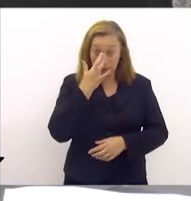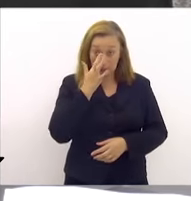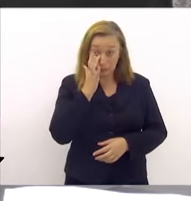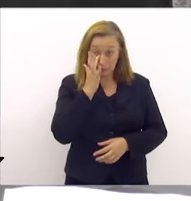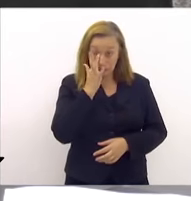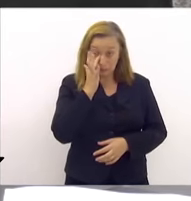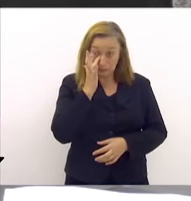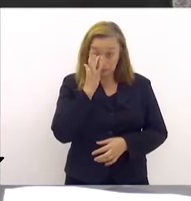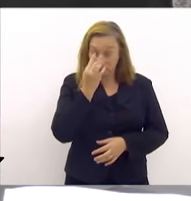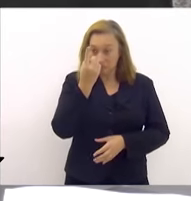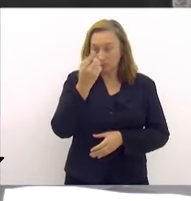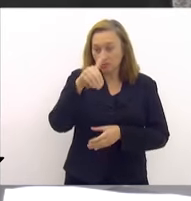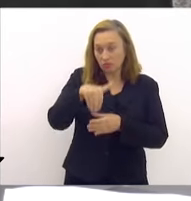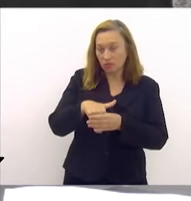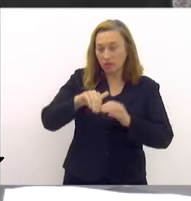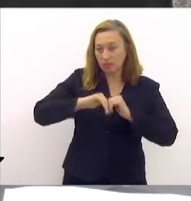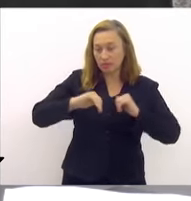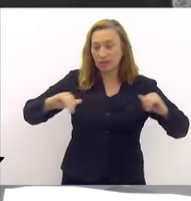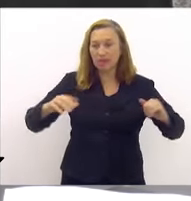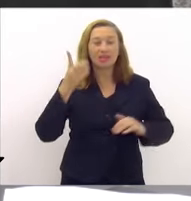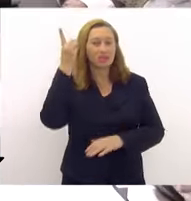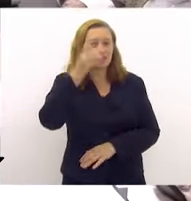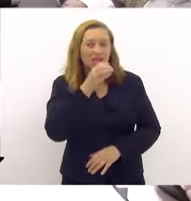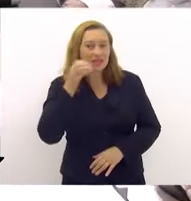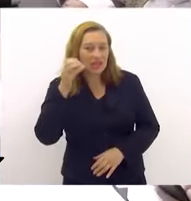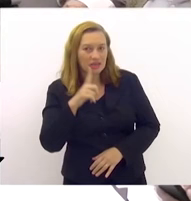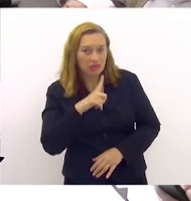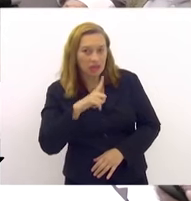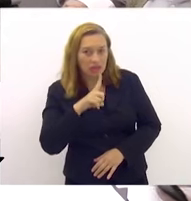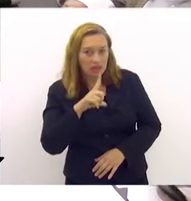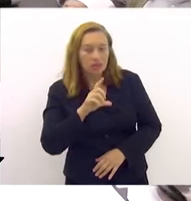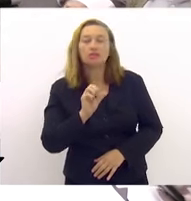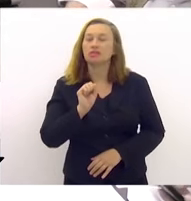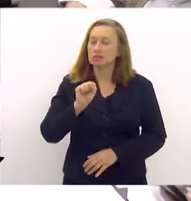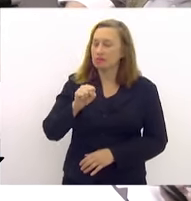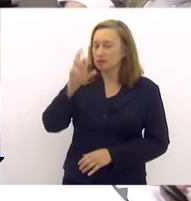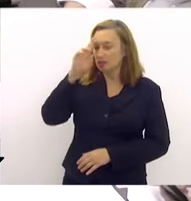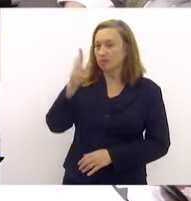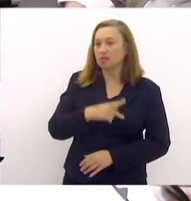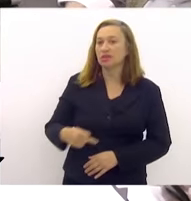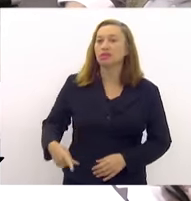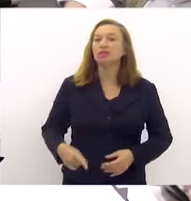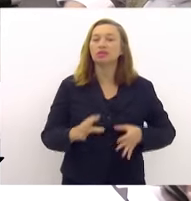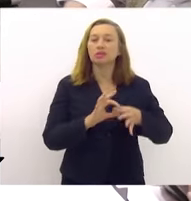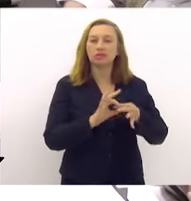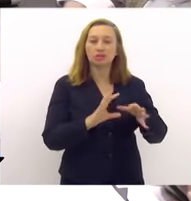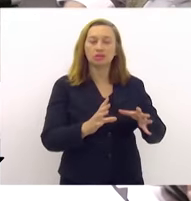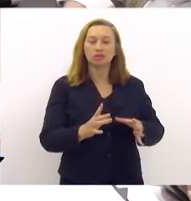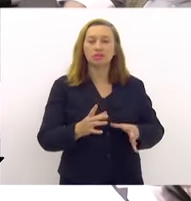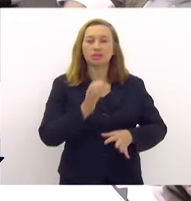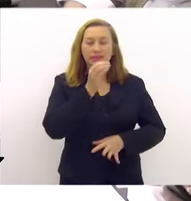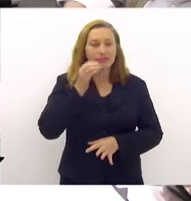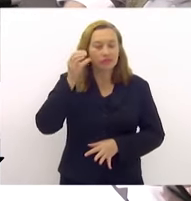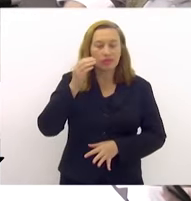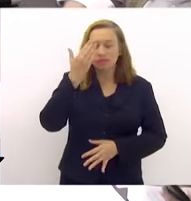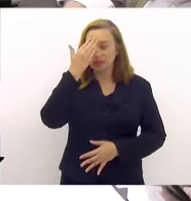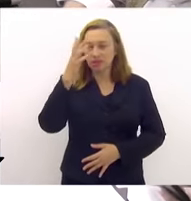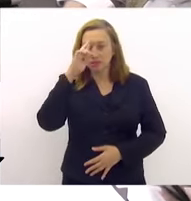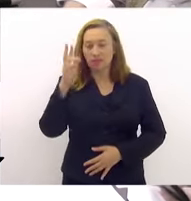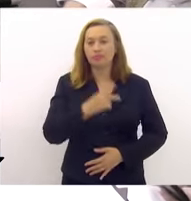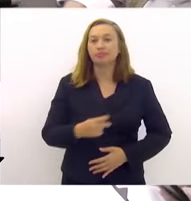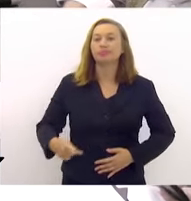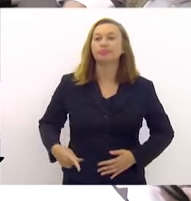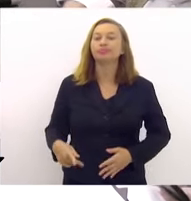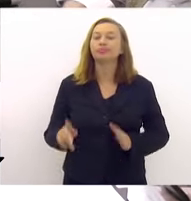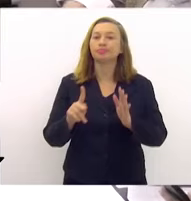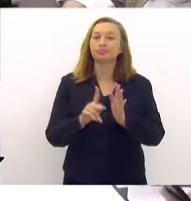separado da deputada Célia, não tem? Tem sim, presidente. Passar a palavra, então, para a deputada Célia. Obrigada, presidente. O